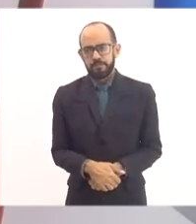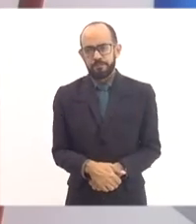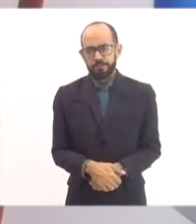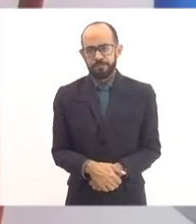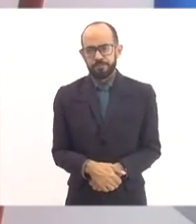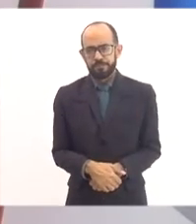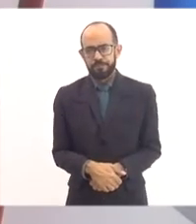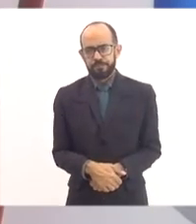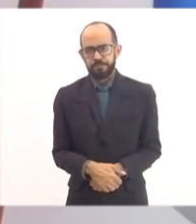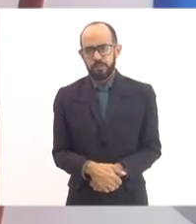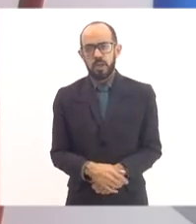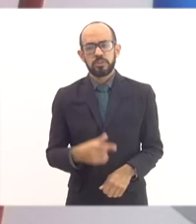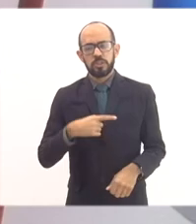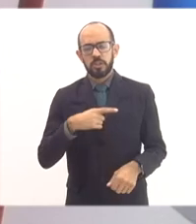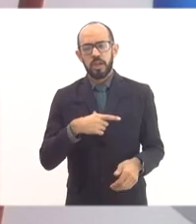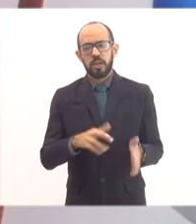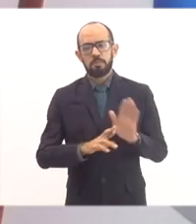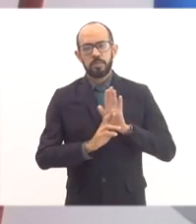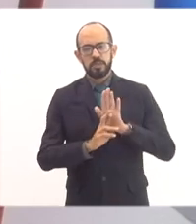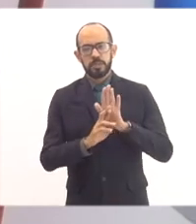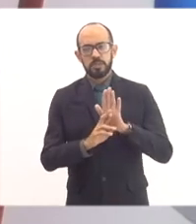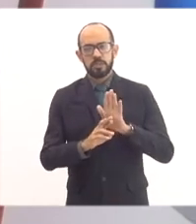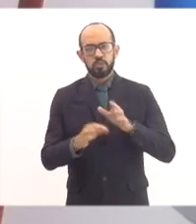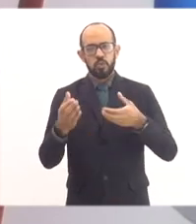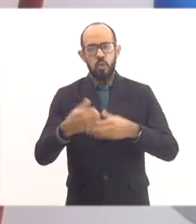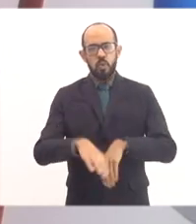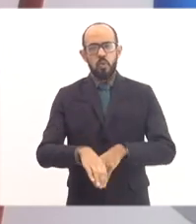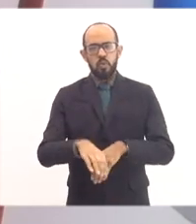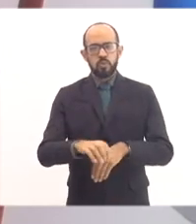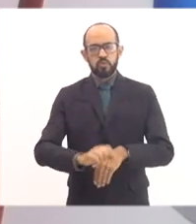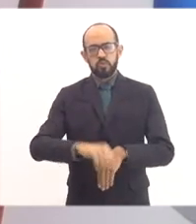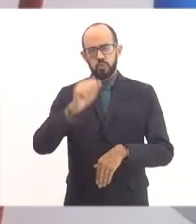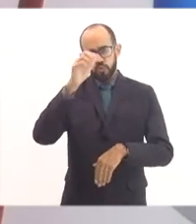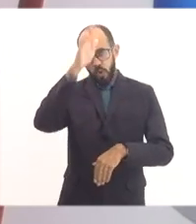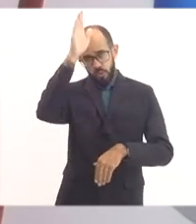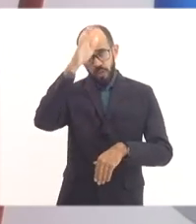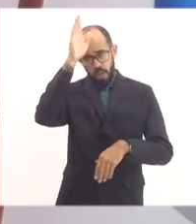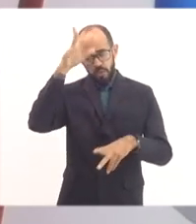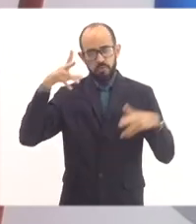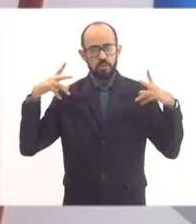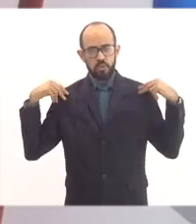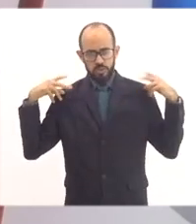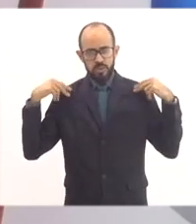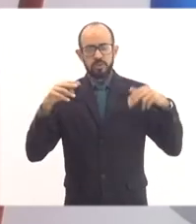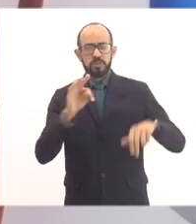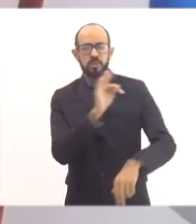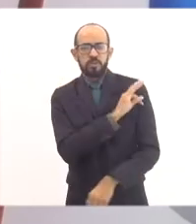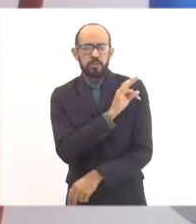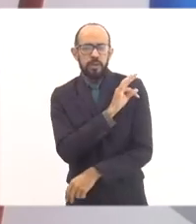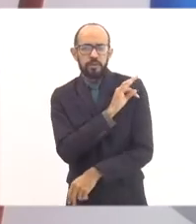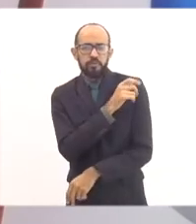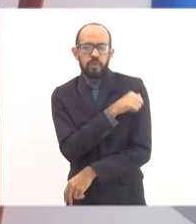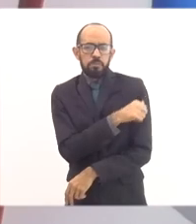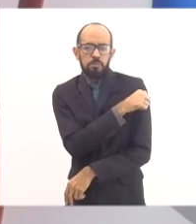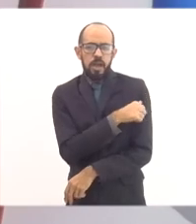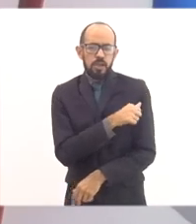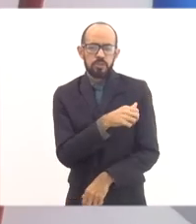Temos aqui representação do concurso de soldado, condutor de viaturas, combatente, técnico de enfermagem, guarda-vidas,